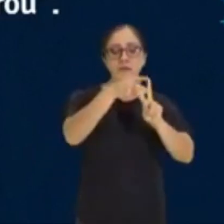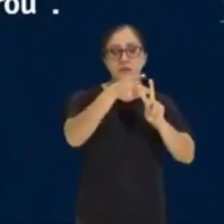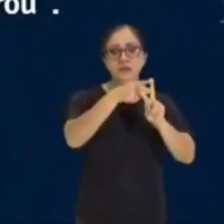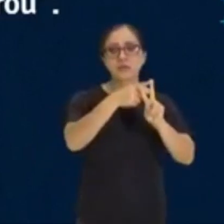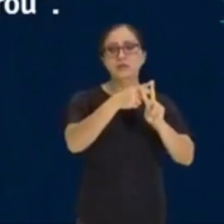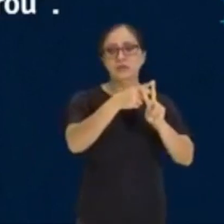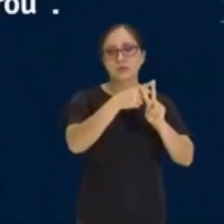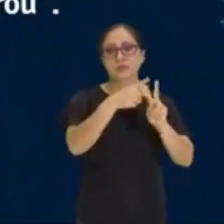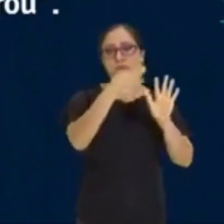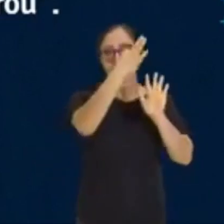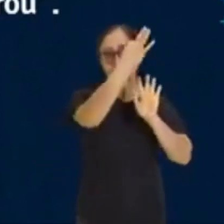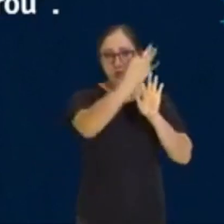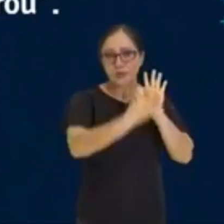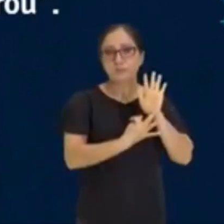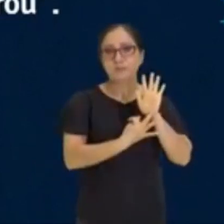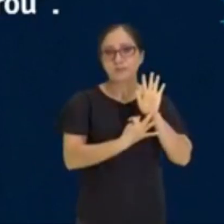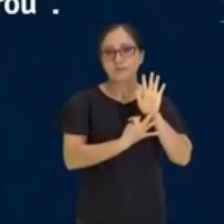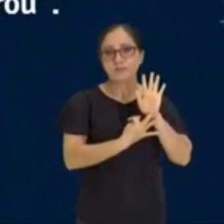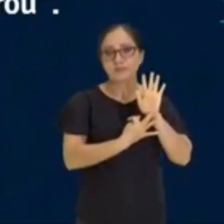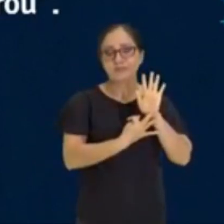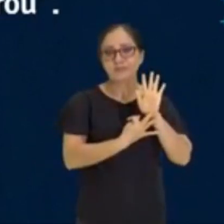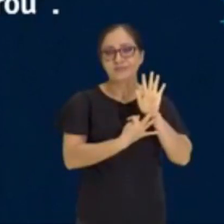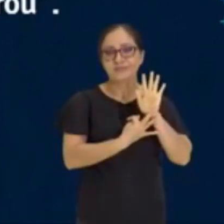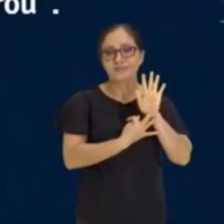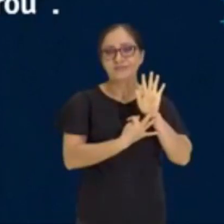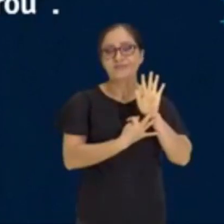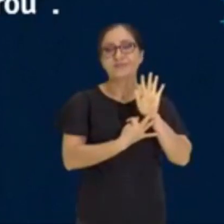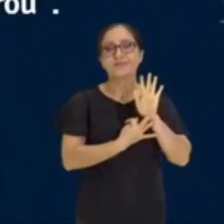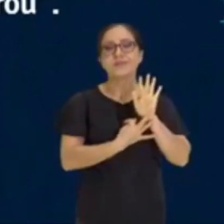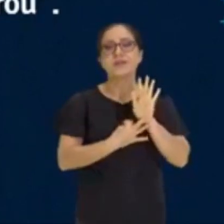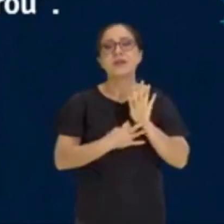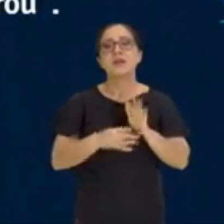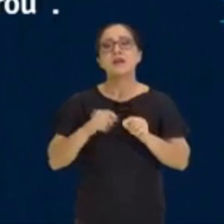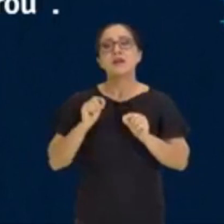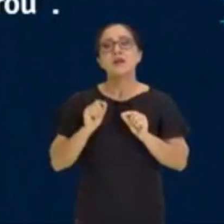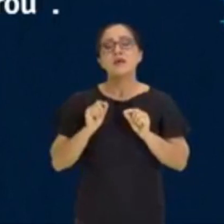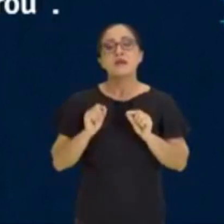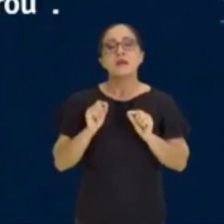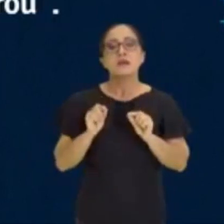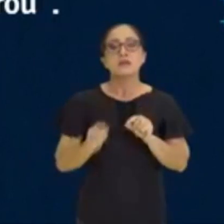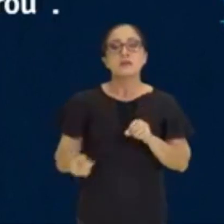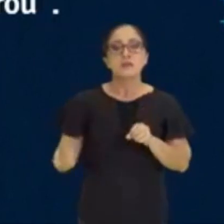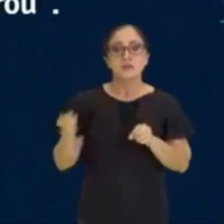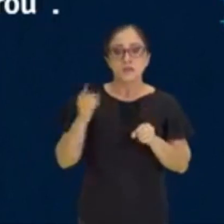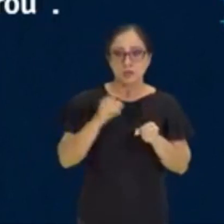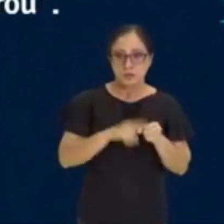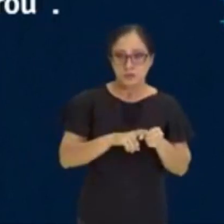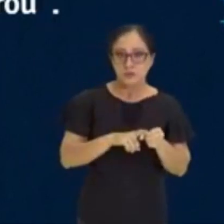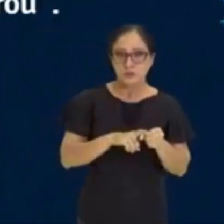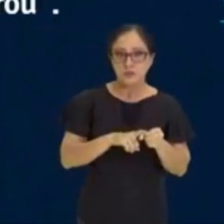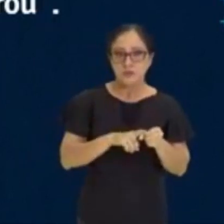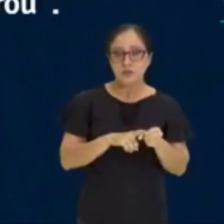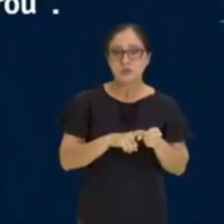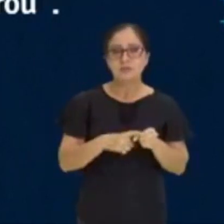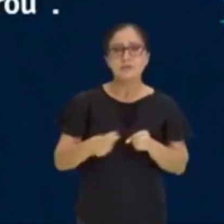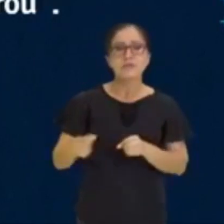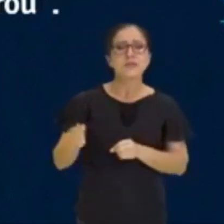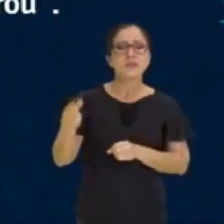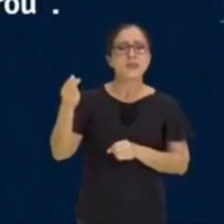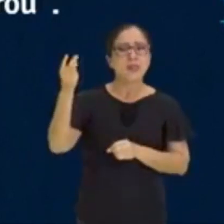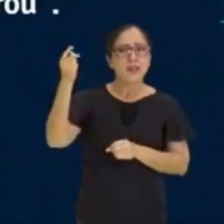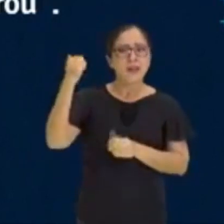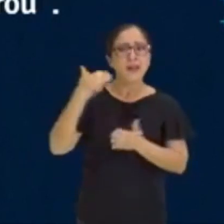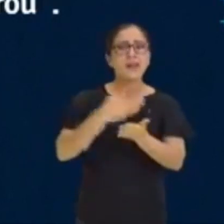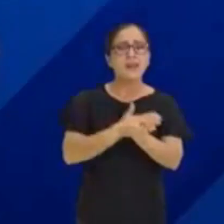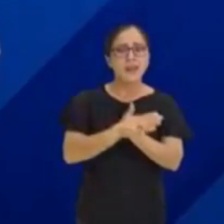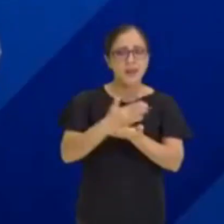qual motivo a Terra parou? Nós precisamos voltar agora lá no